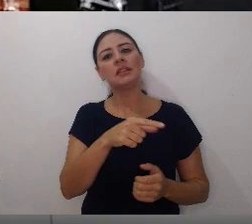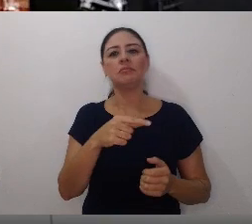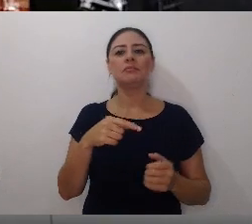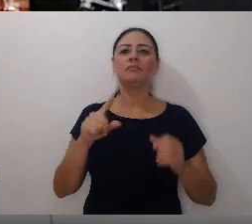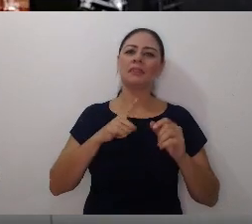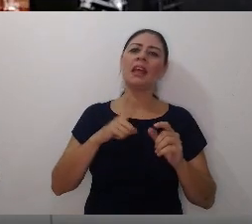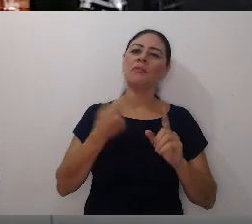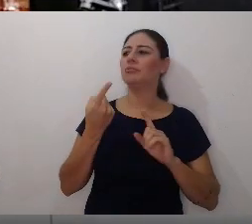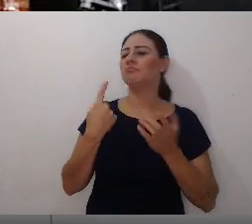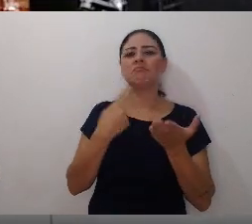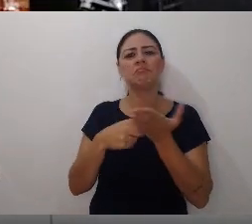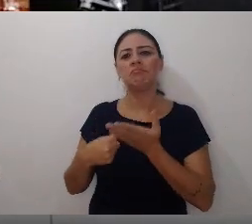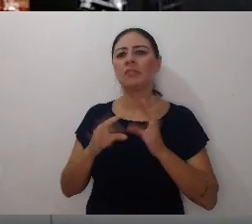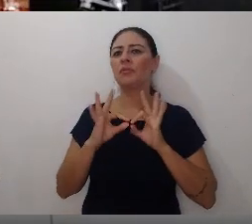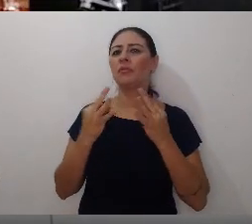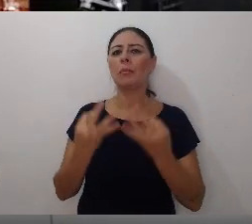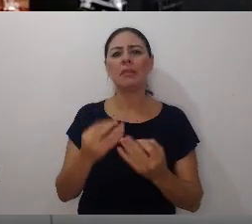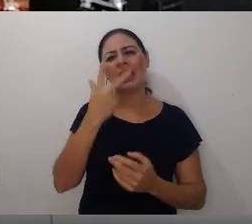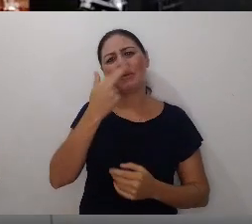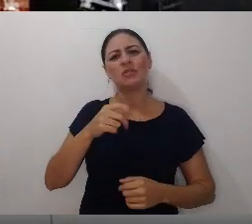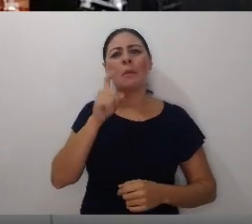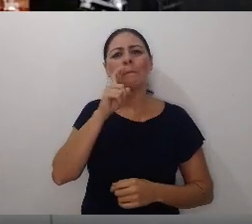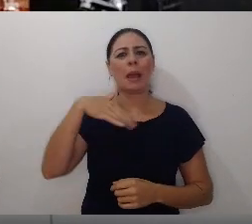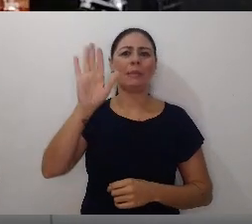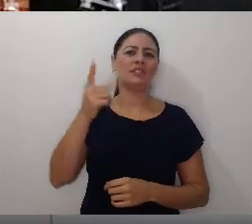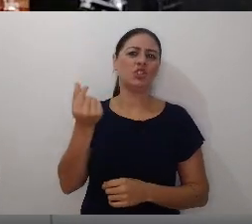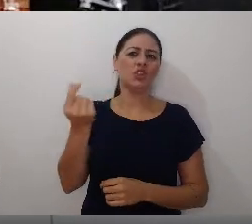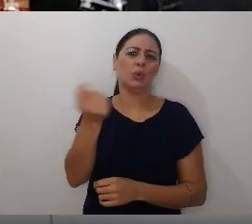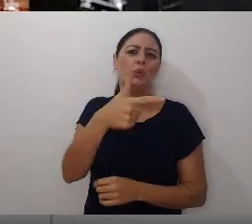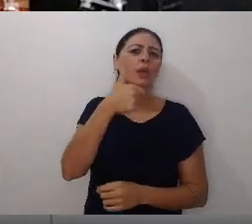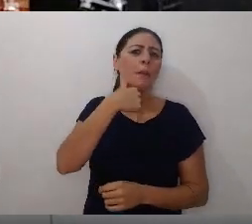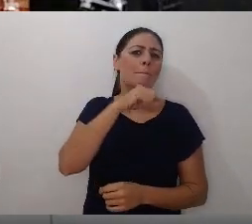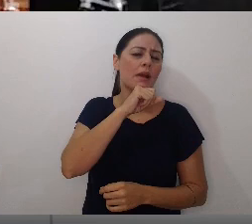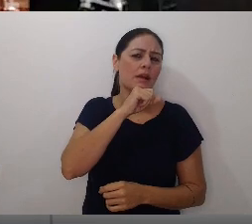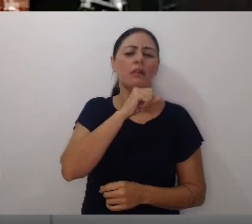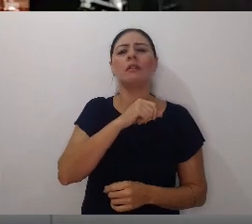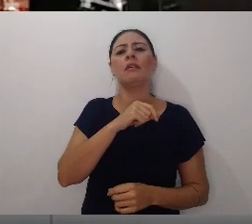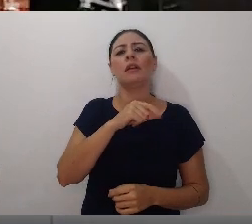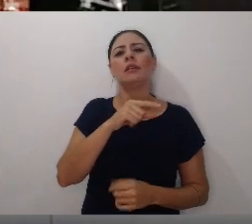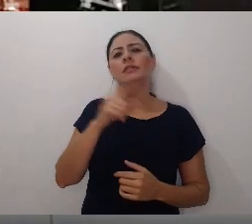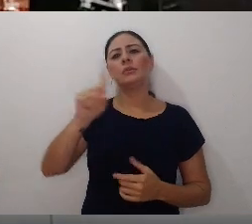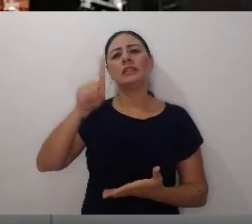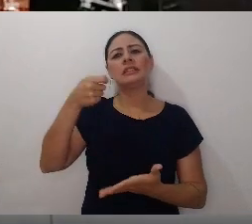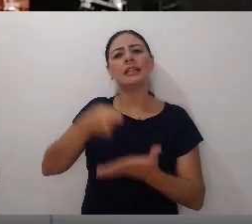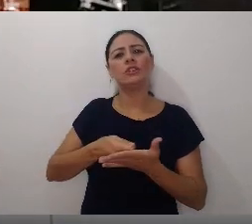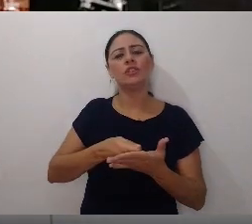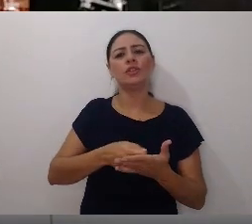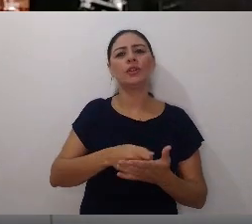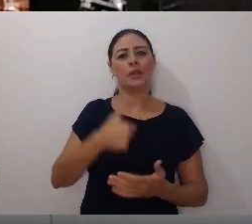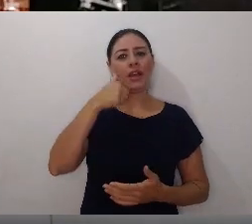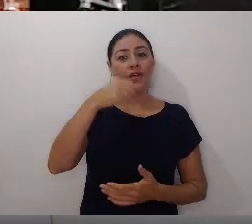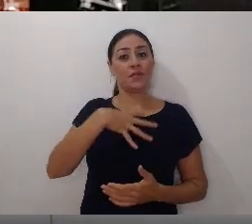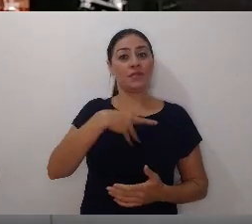sabia. Nisso tudo que aconteceu, houve uma dinâmica lá familiar que acharam que era por bem o pai. Acho que é porque o pai tinha